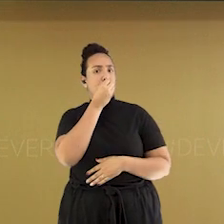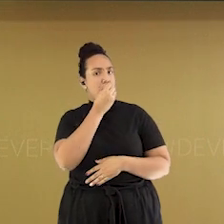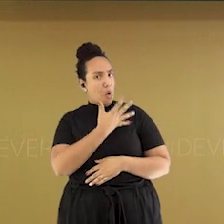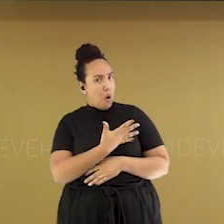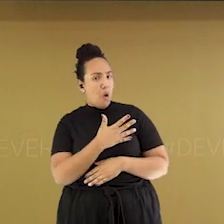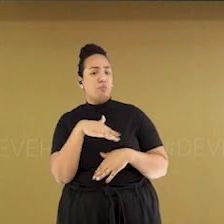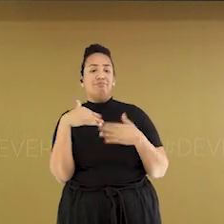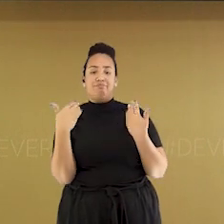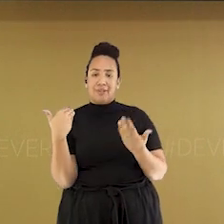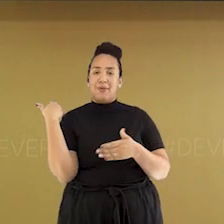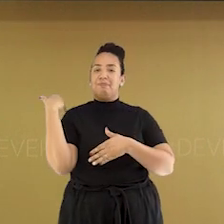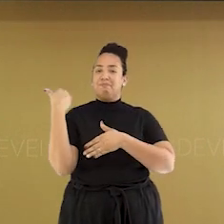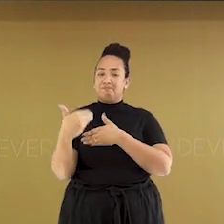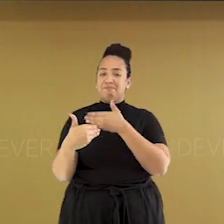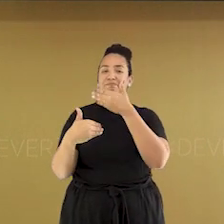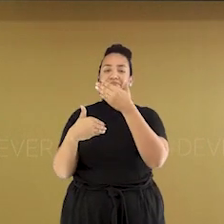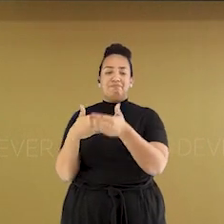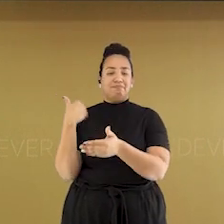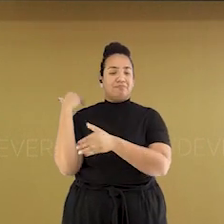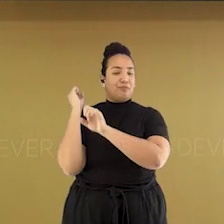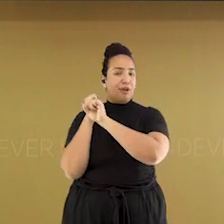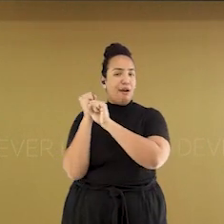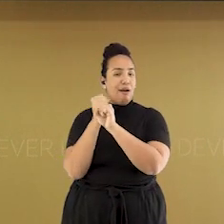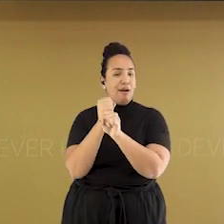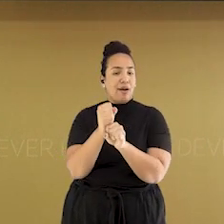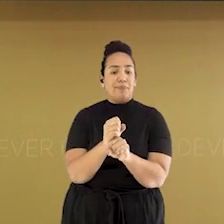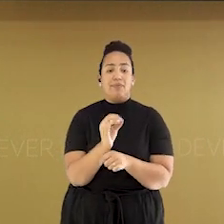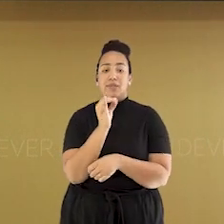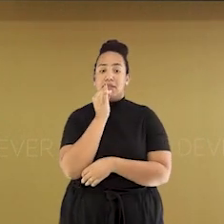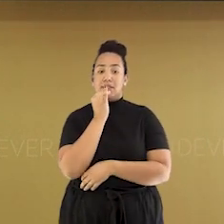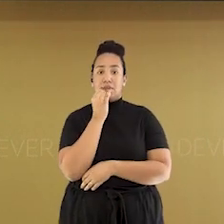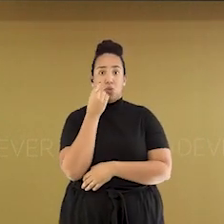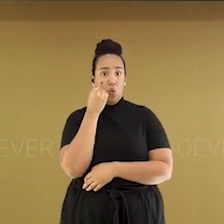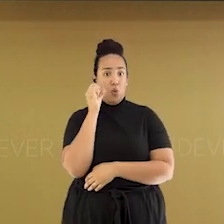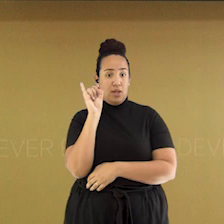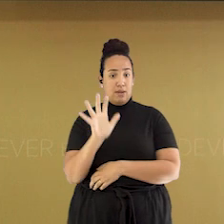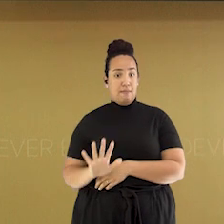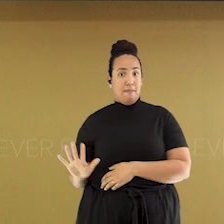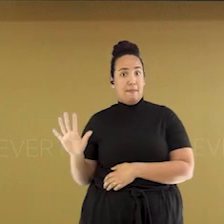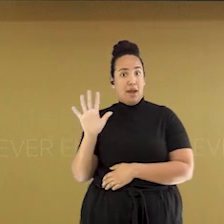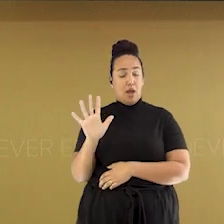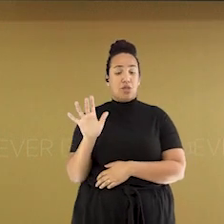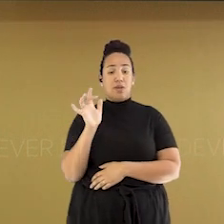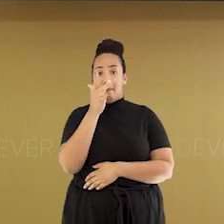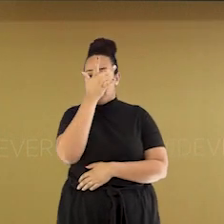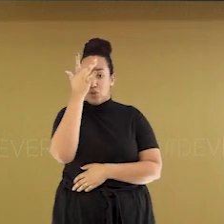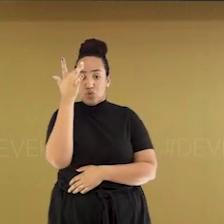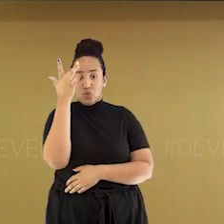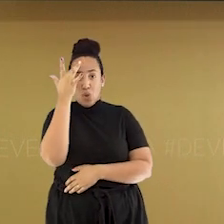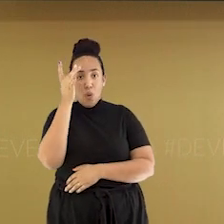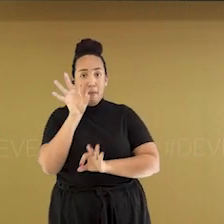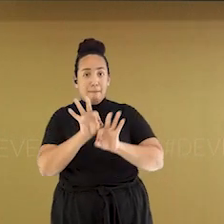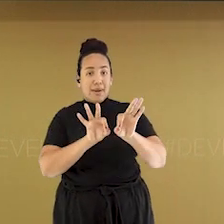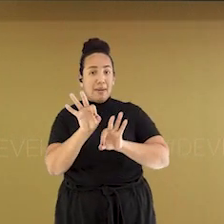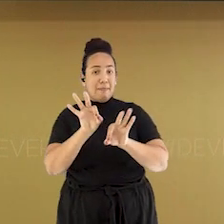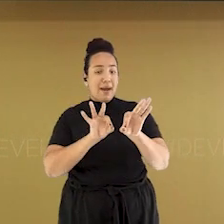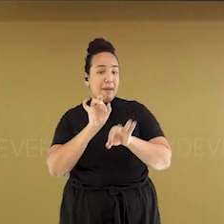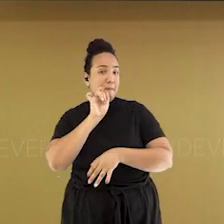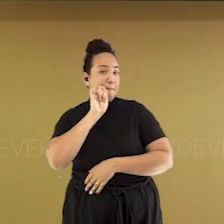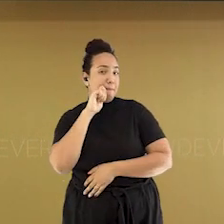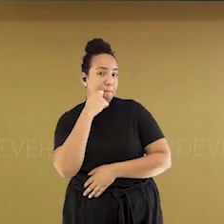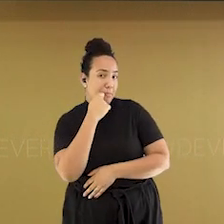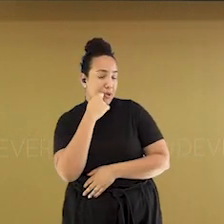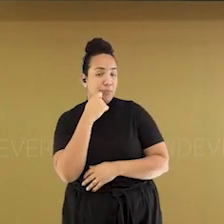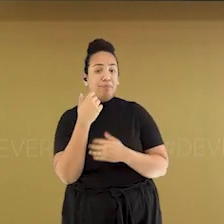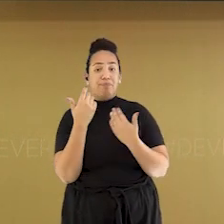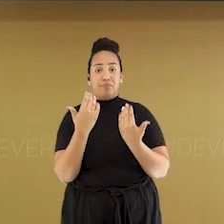isso por muitos anos. Por exemplo, nessa imagem vemos uma pessoa fazendo pão. Ela aprendia a fazer pão com